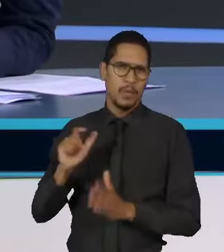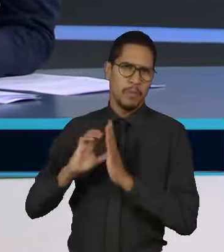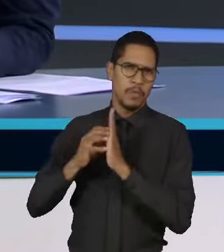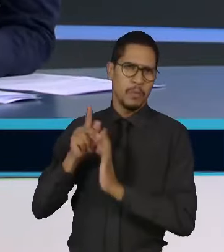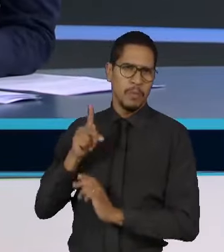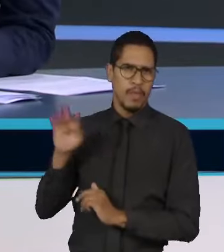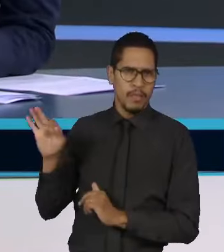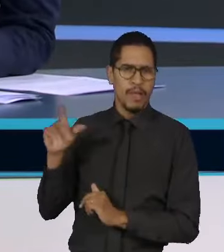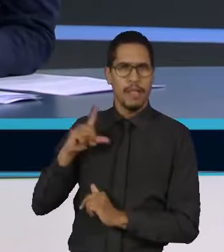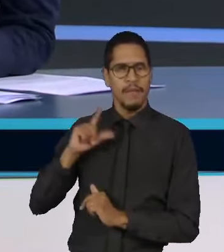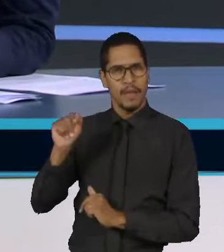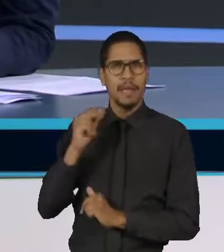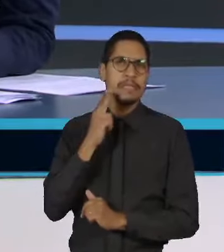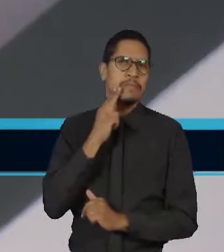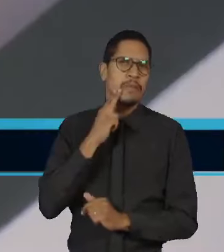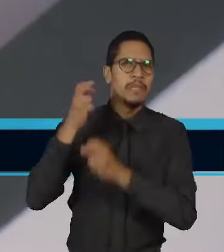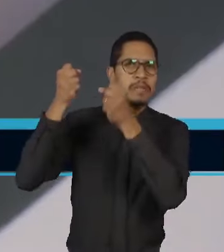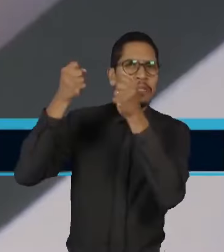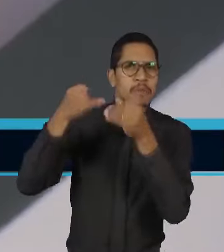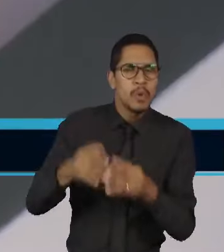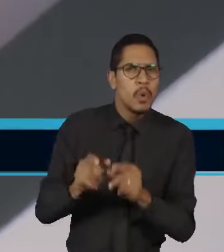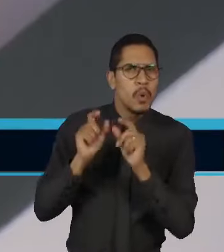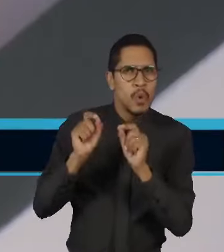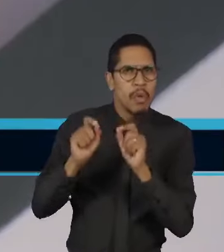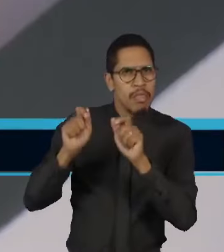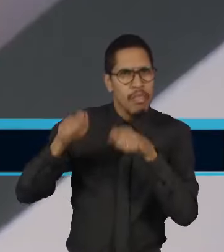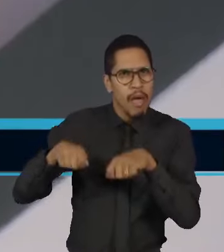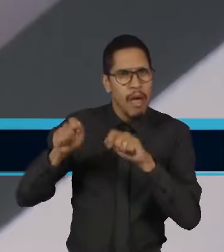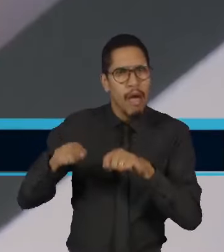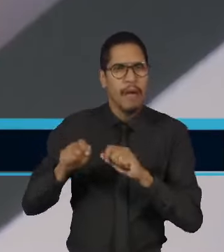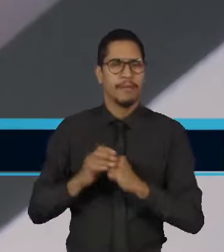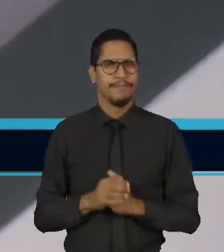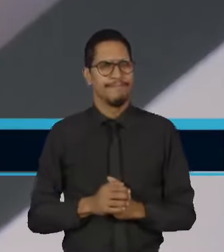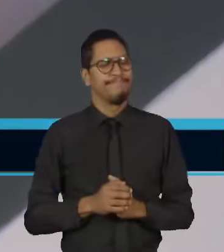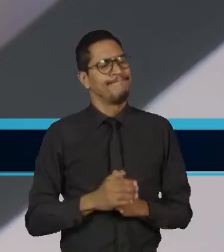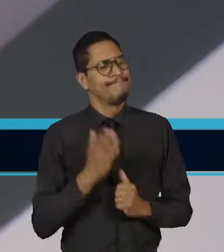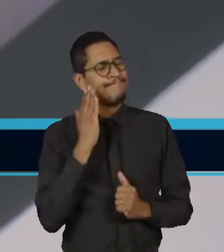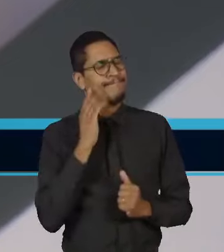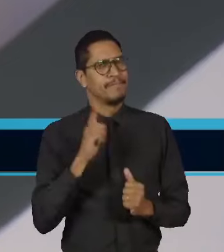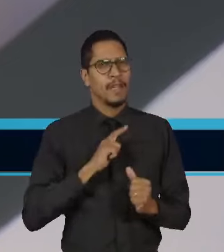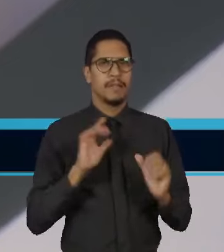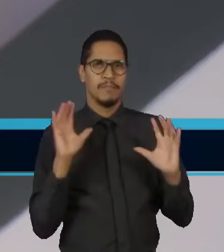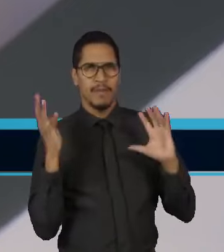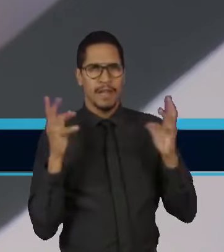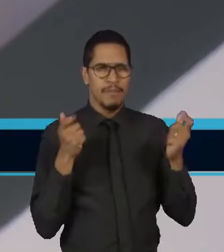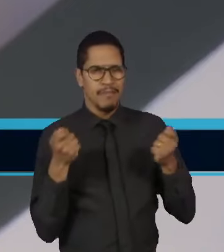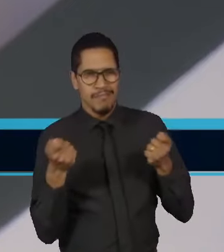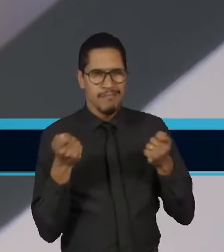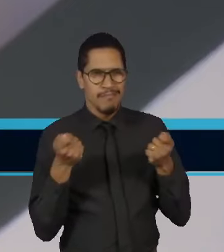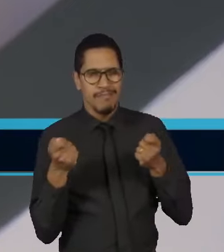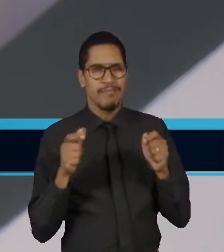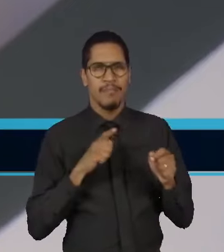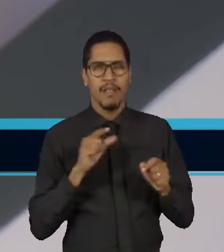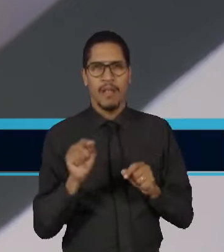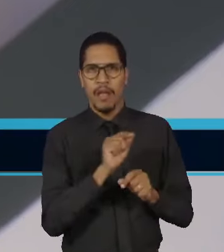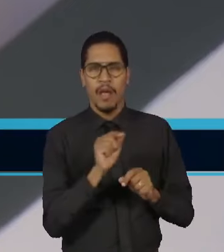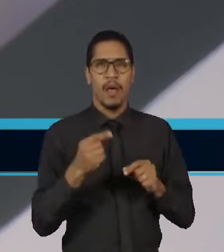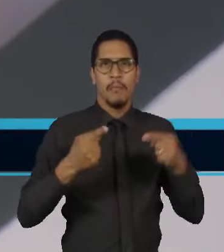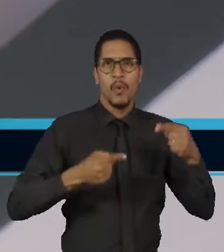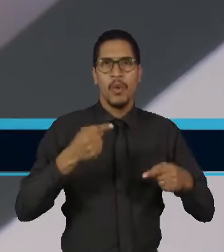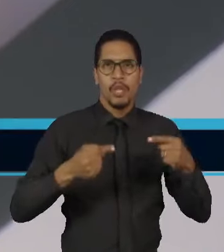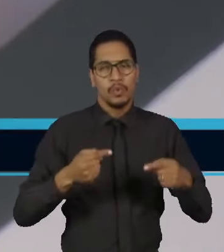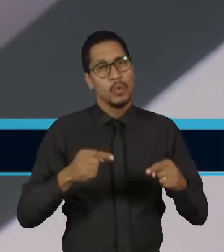pela Simone tebet é infelizmente clima político existe Ah se por um lado o governo tem uma